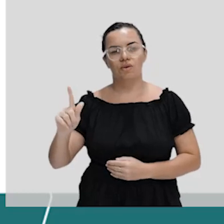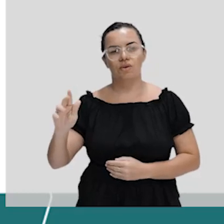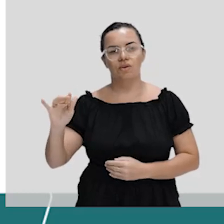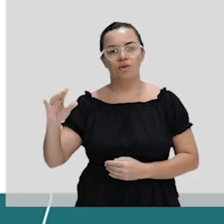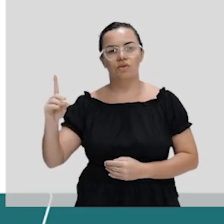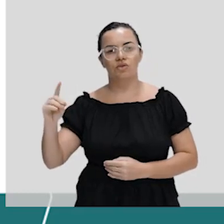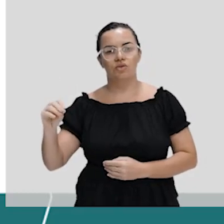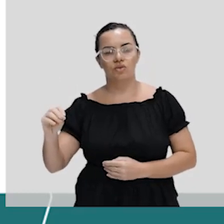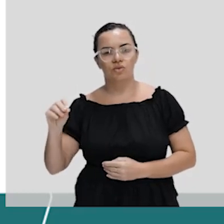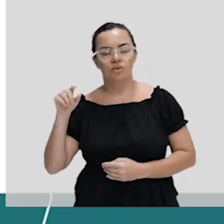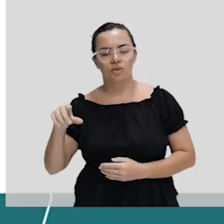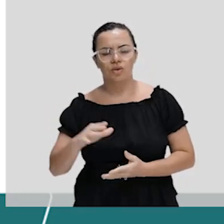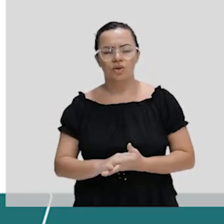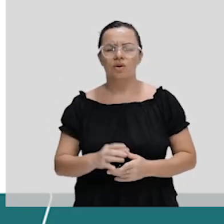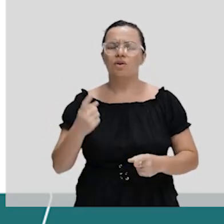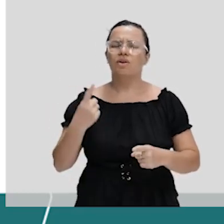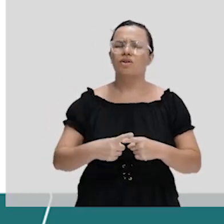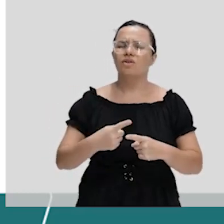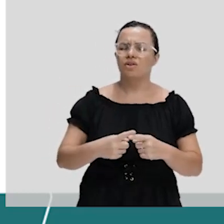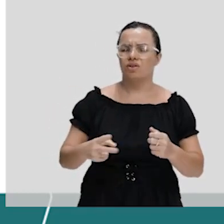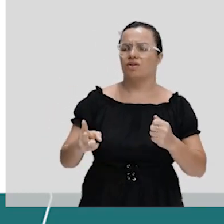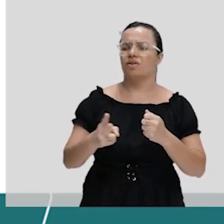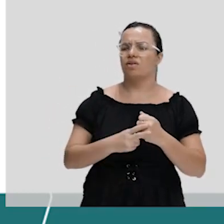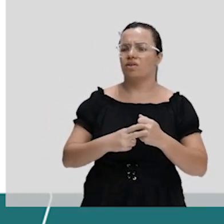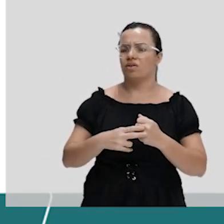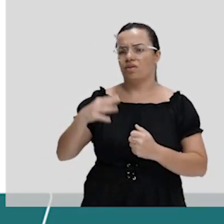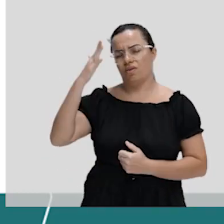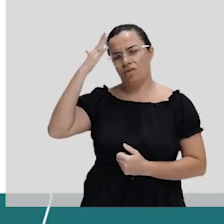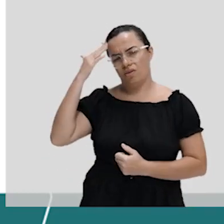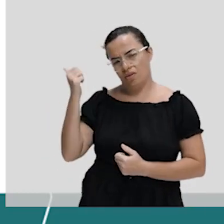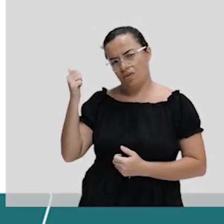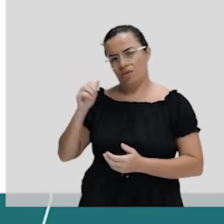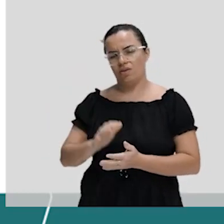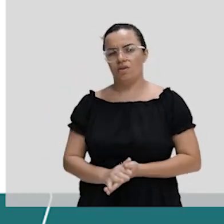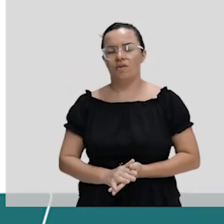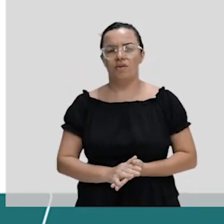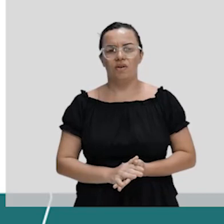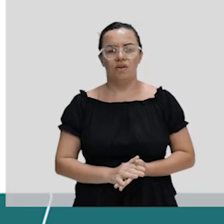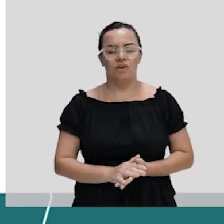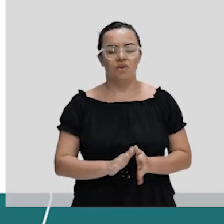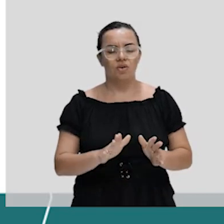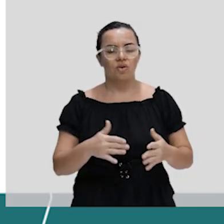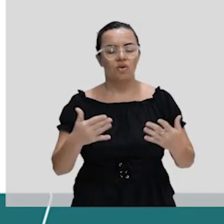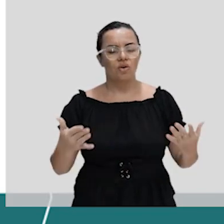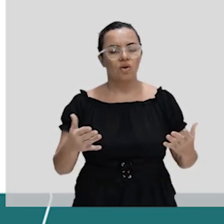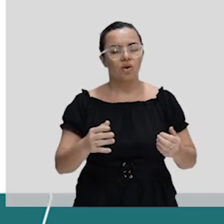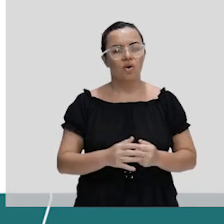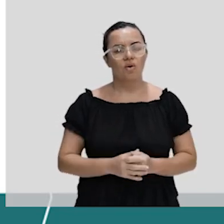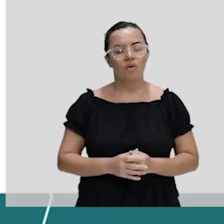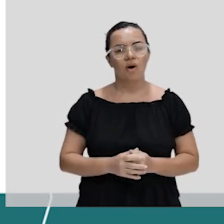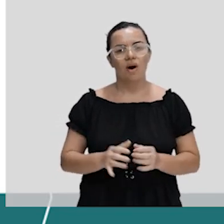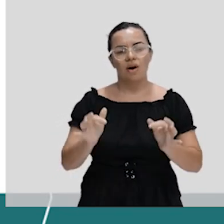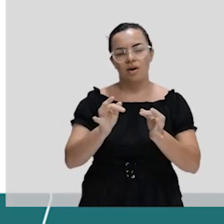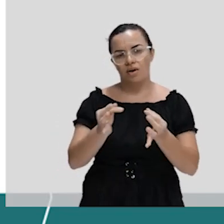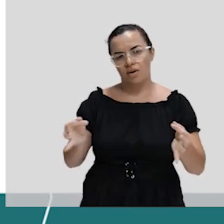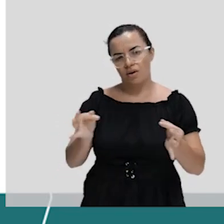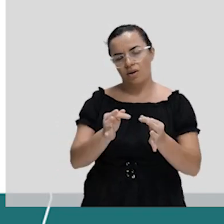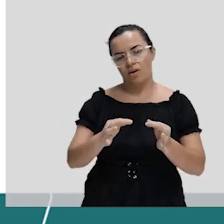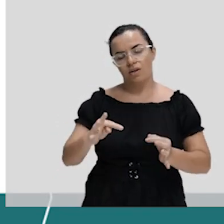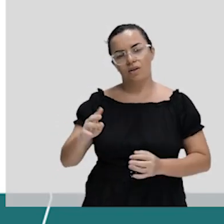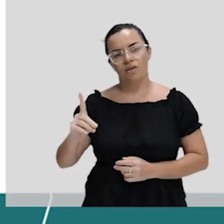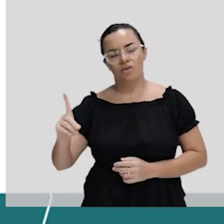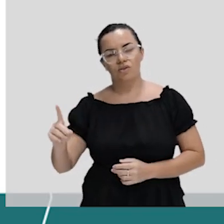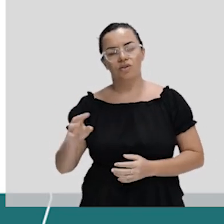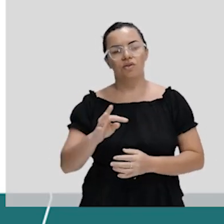já está falando aqui de verbo, Cacau? Porque você já sabe fazer análise sintática, você já sabe o que é um verbo transitivo, um verbo